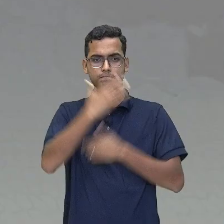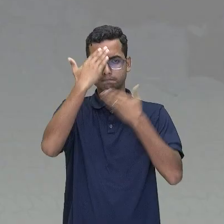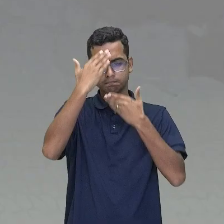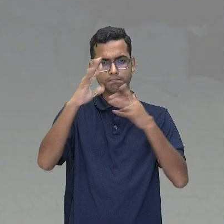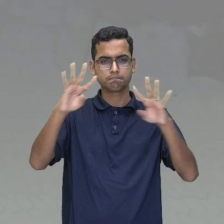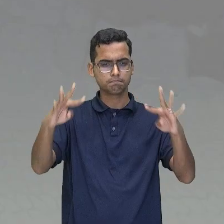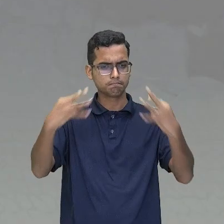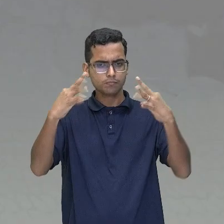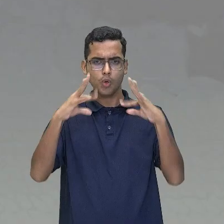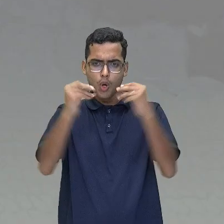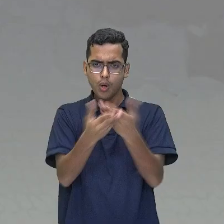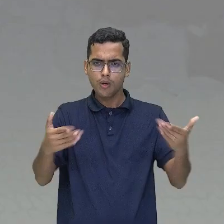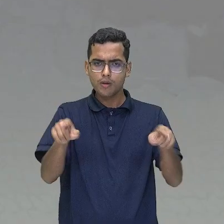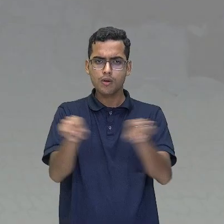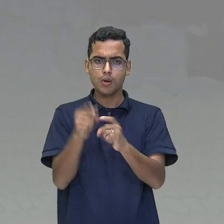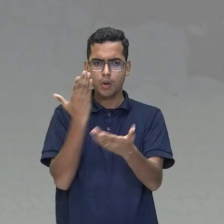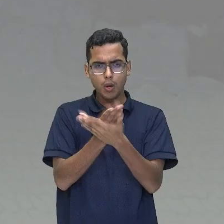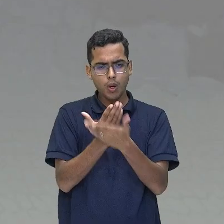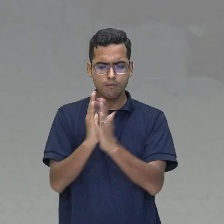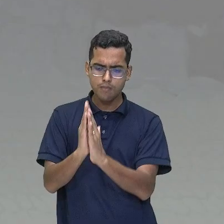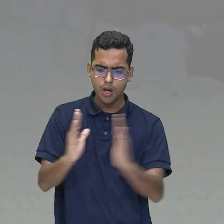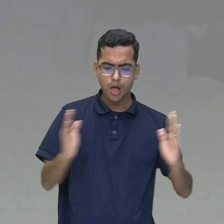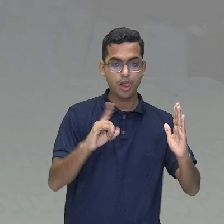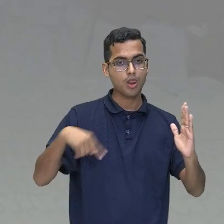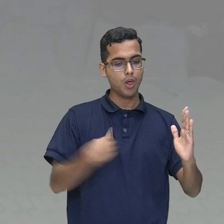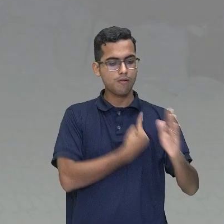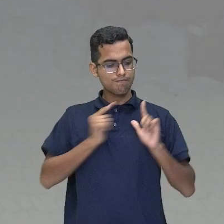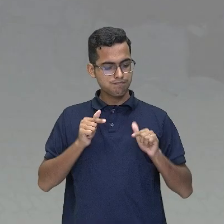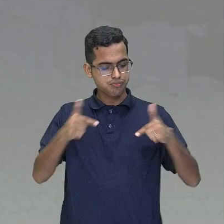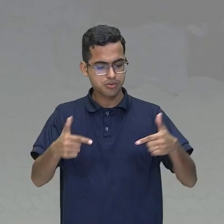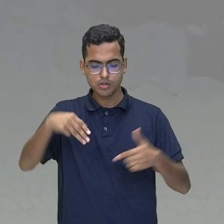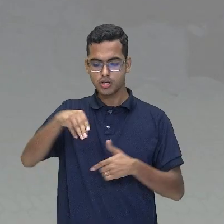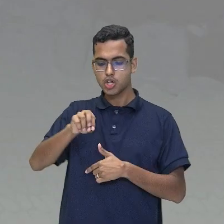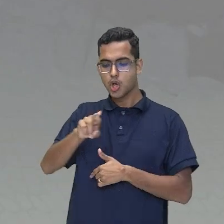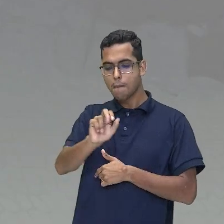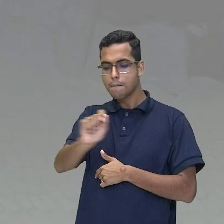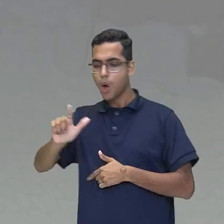de vocês. Vamos botar em prática a moral